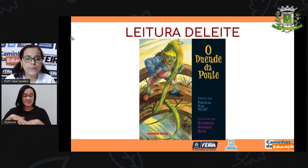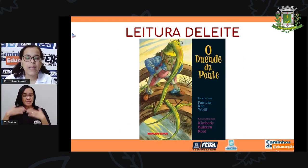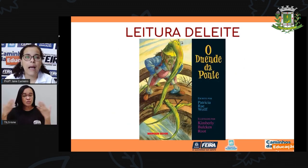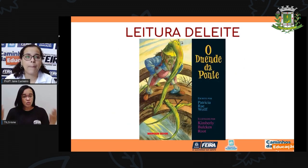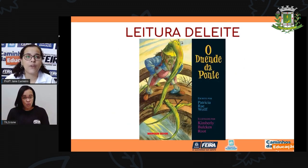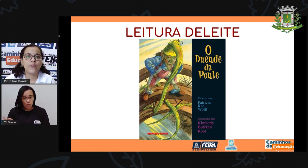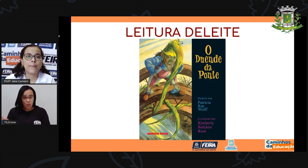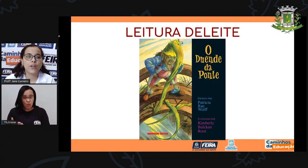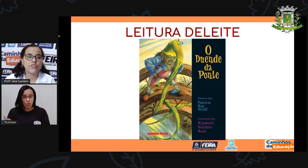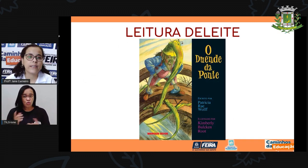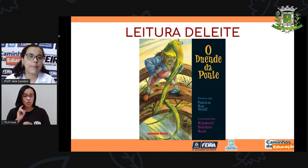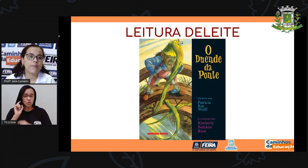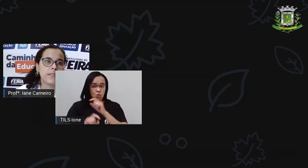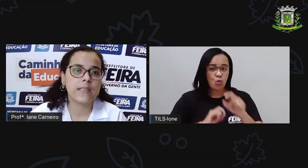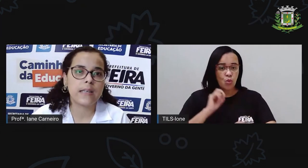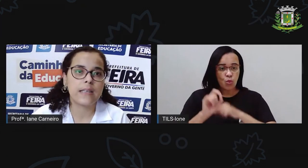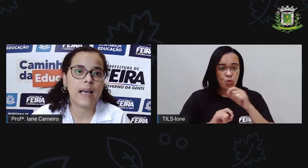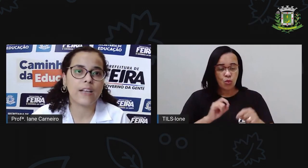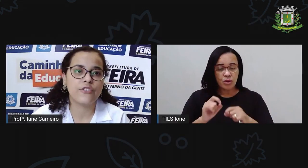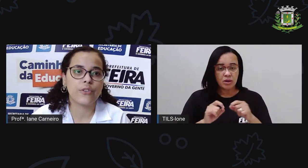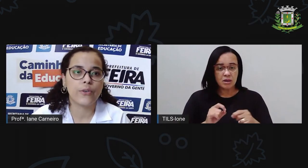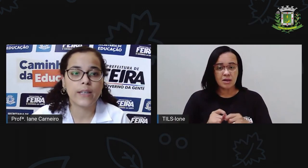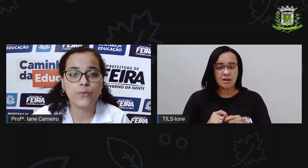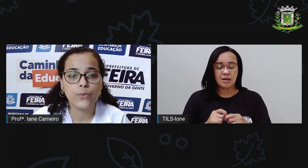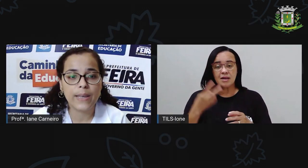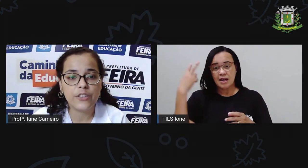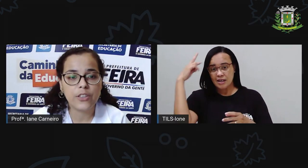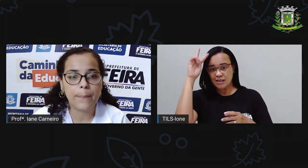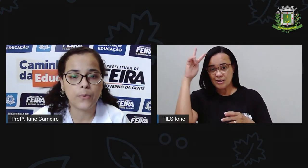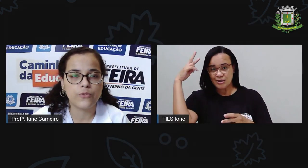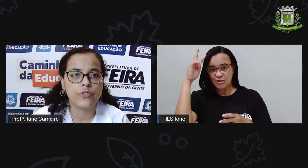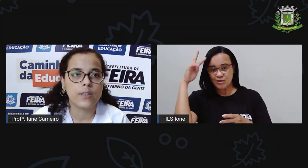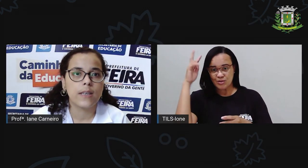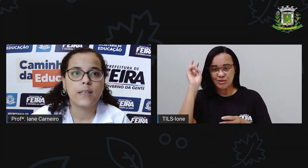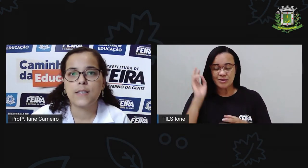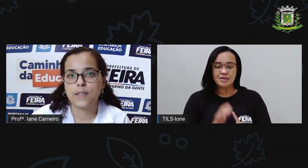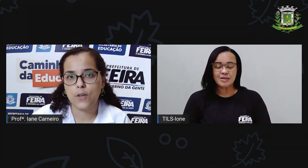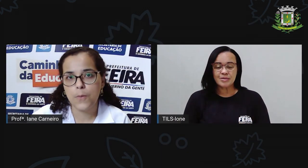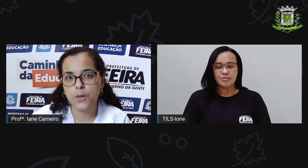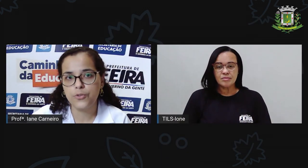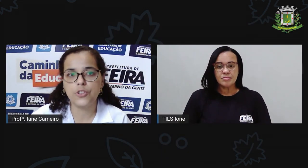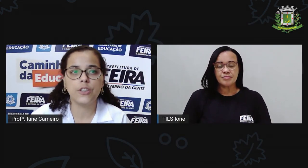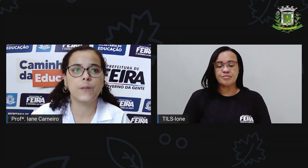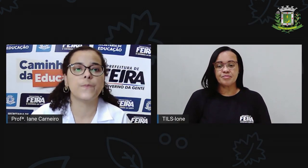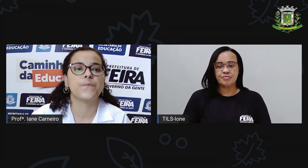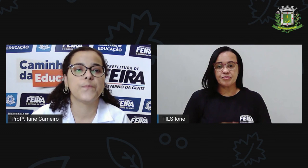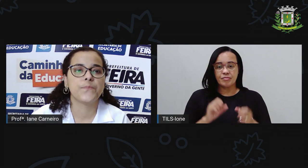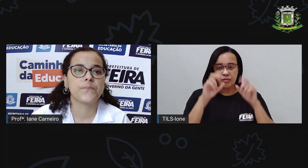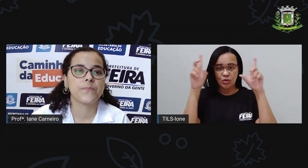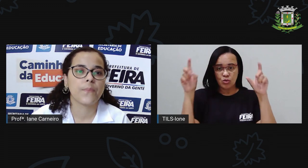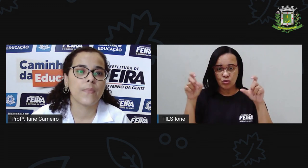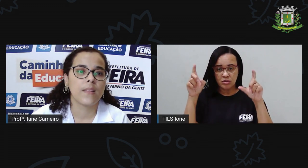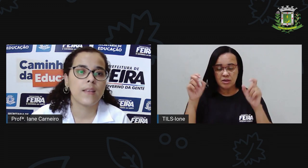tá certo? A Pró vai projetar para vocês aqui a história do Duende da Ponte. Só um minutinho.